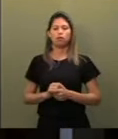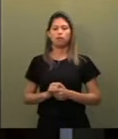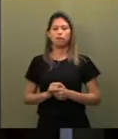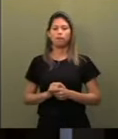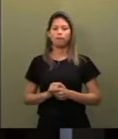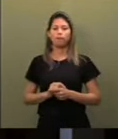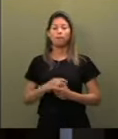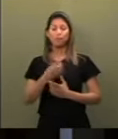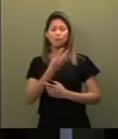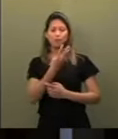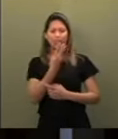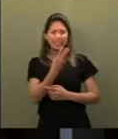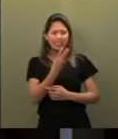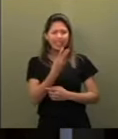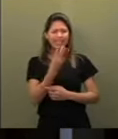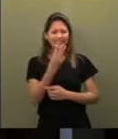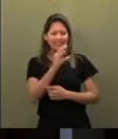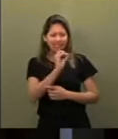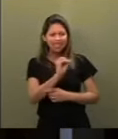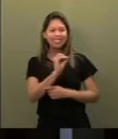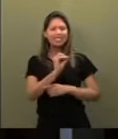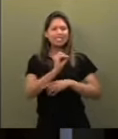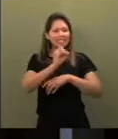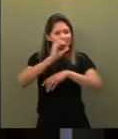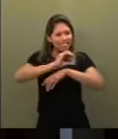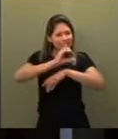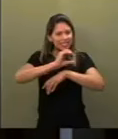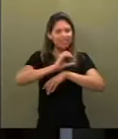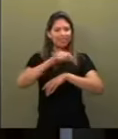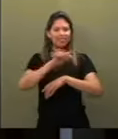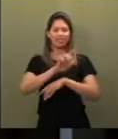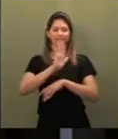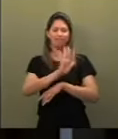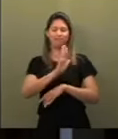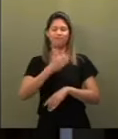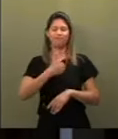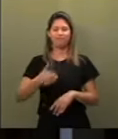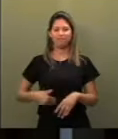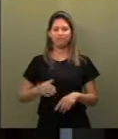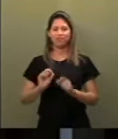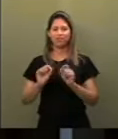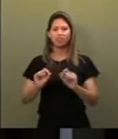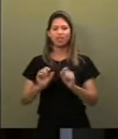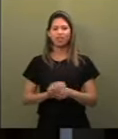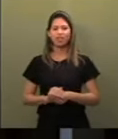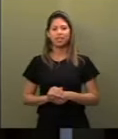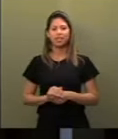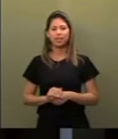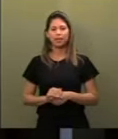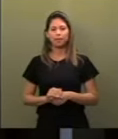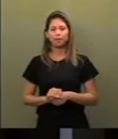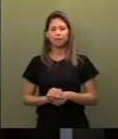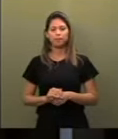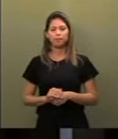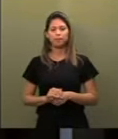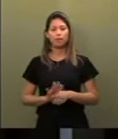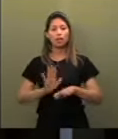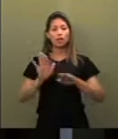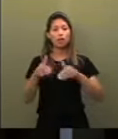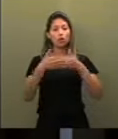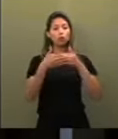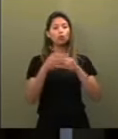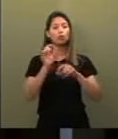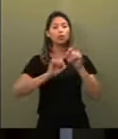30 segundos apenas, presidente. A omissão do Senado Federal está,